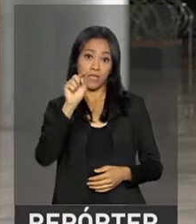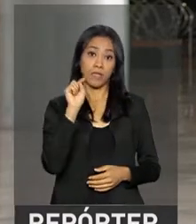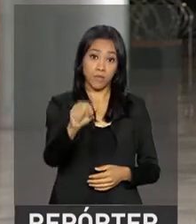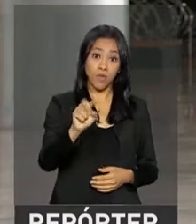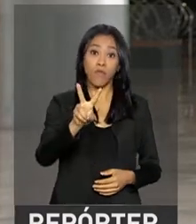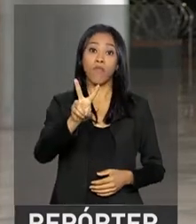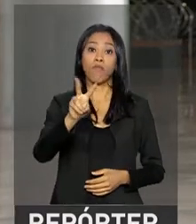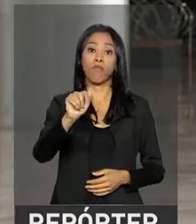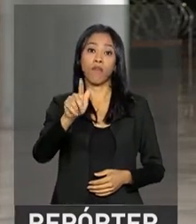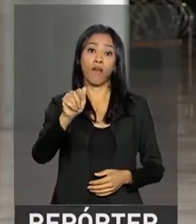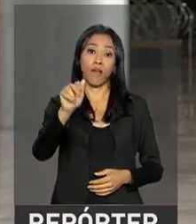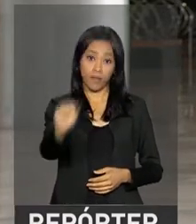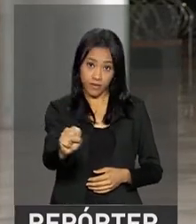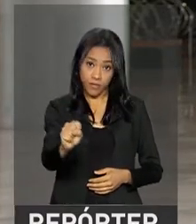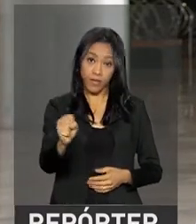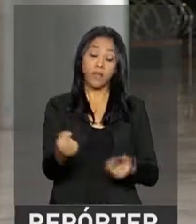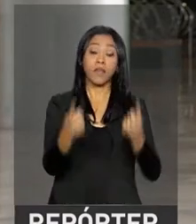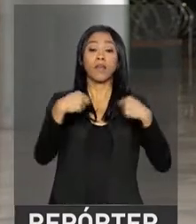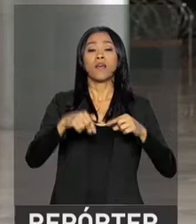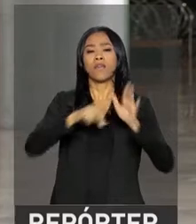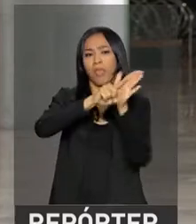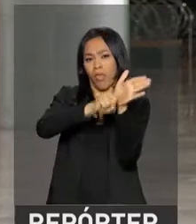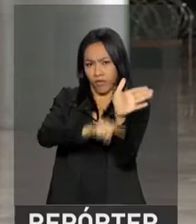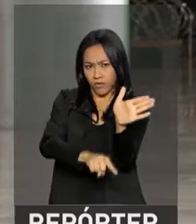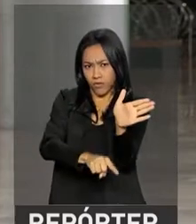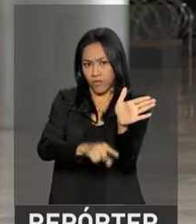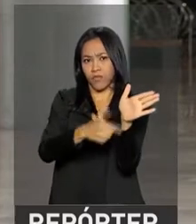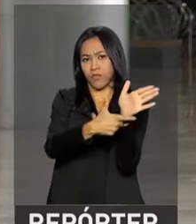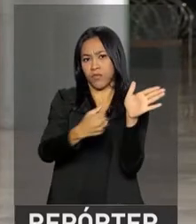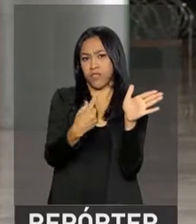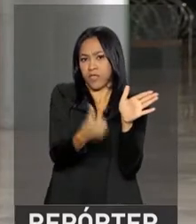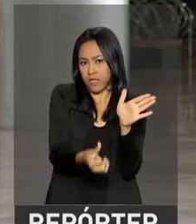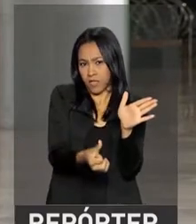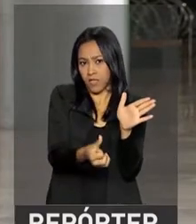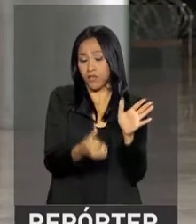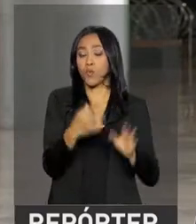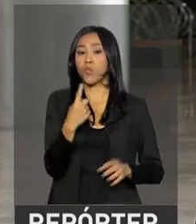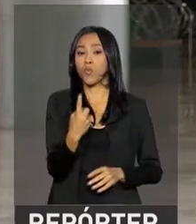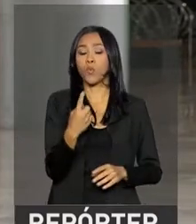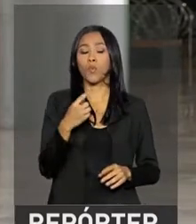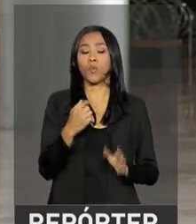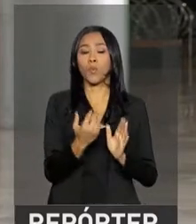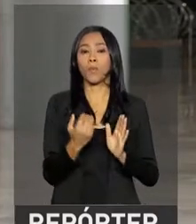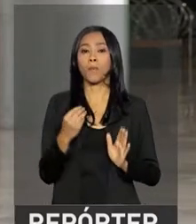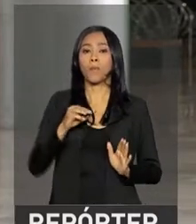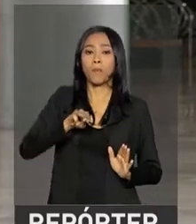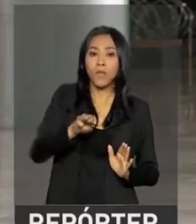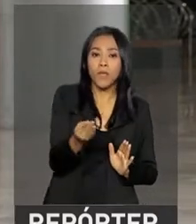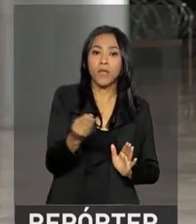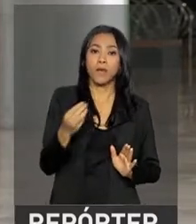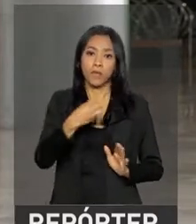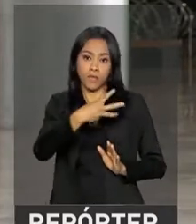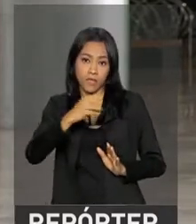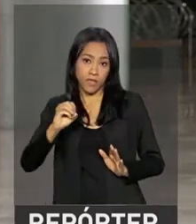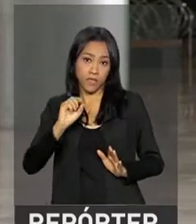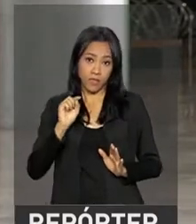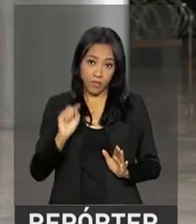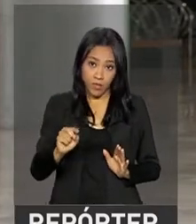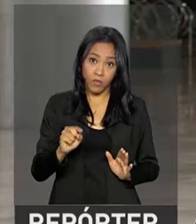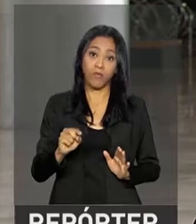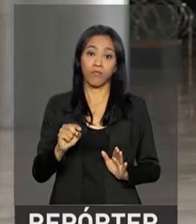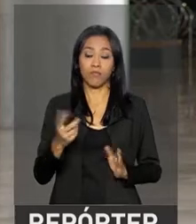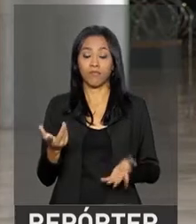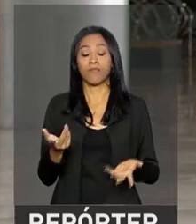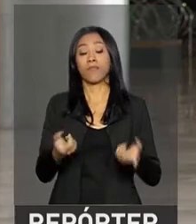2016 o saldo negativo ficou e foi superior a um milhão e trezentos mil postos já no ano passado